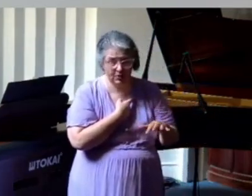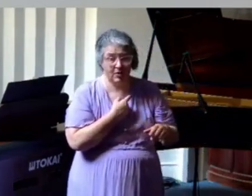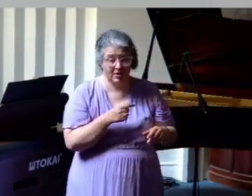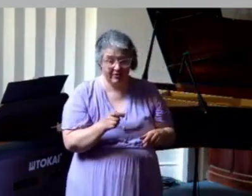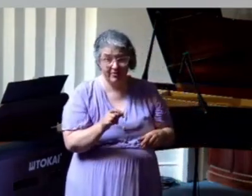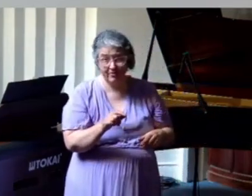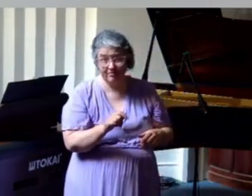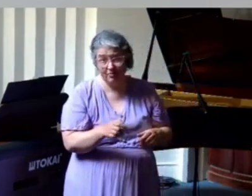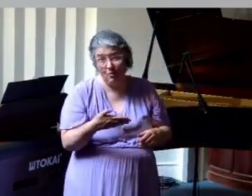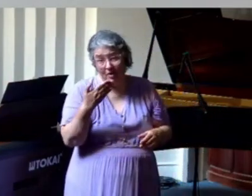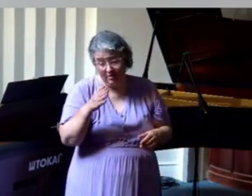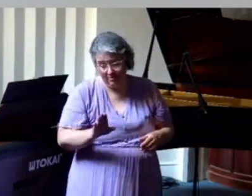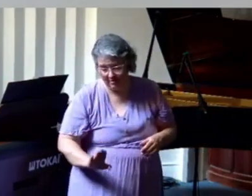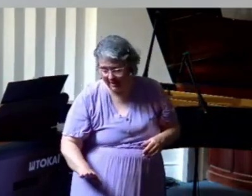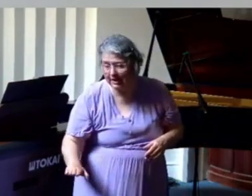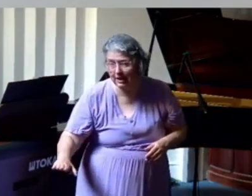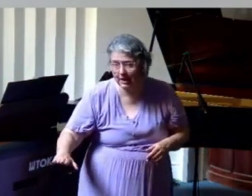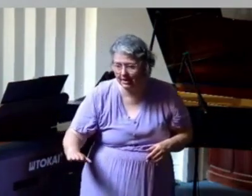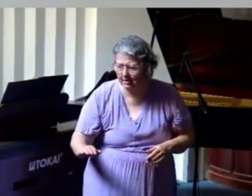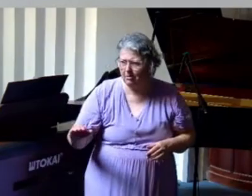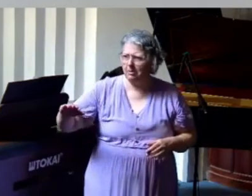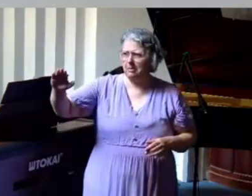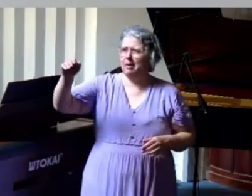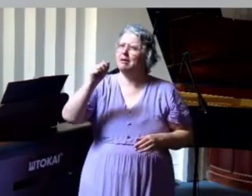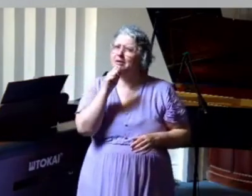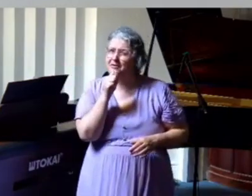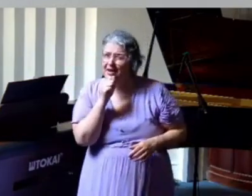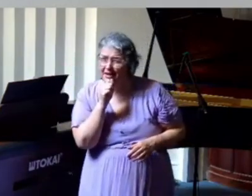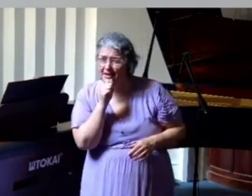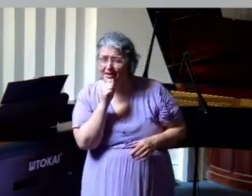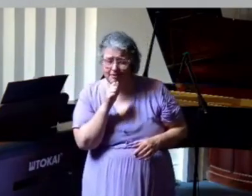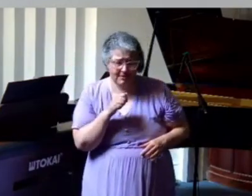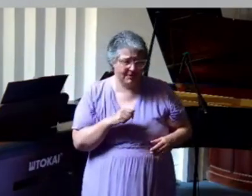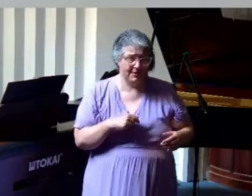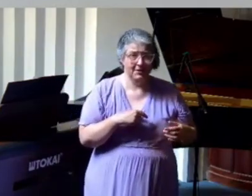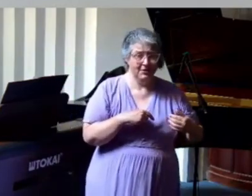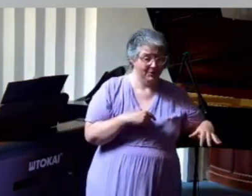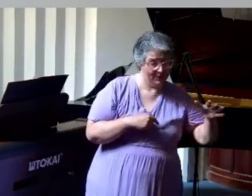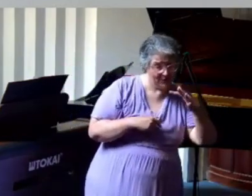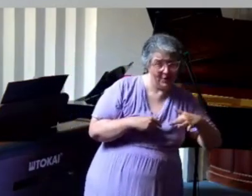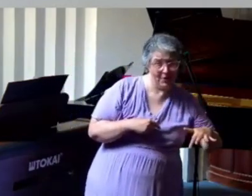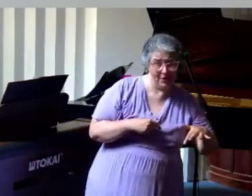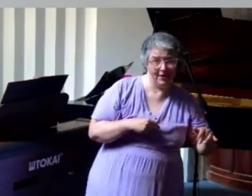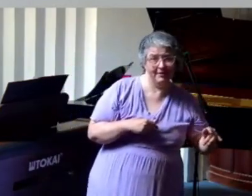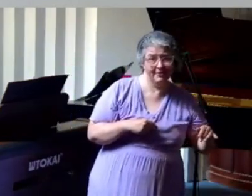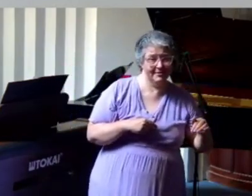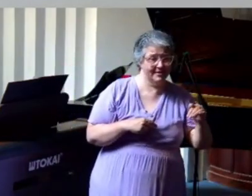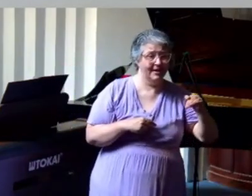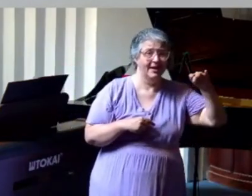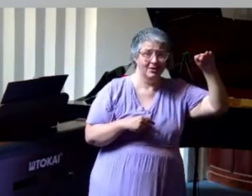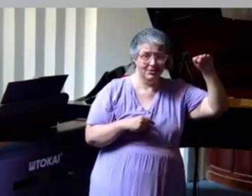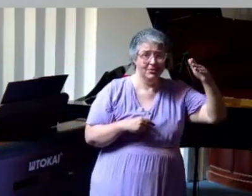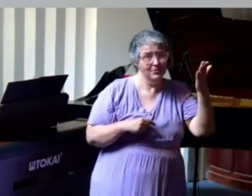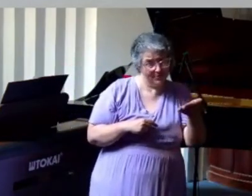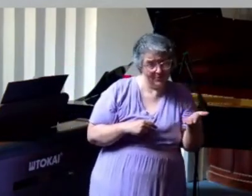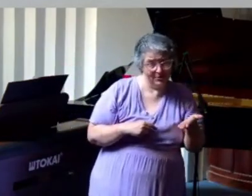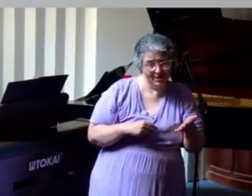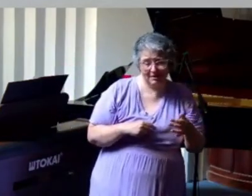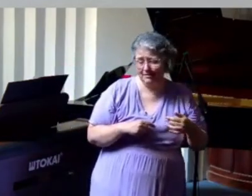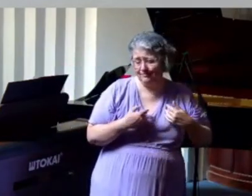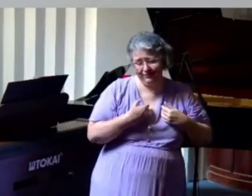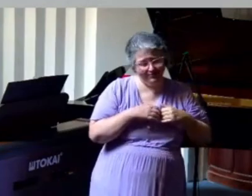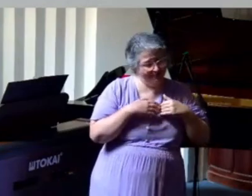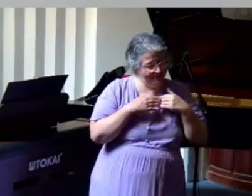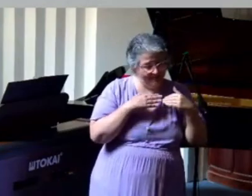vocês, crianças, estiverem velhinhos, mas vocês poderão dizer aos seus familiares, lá naquele